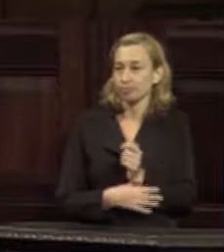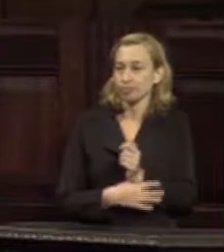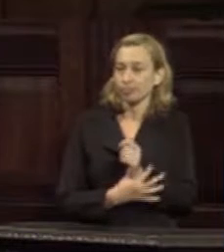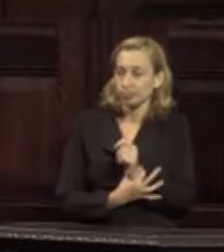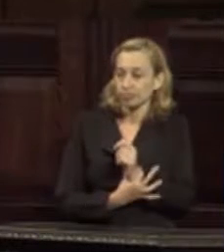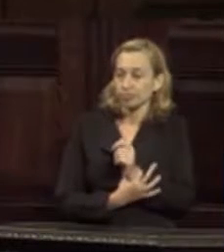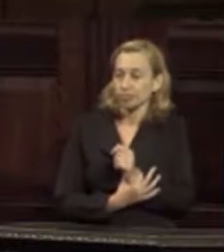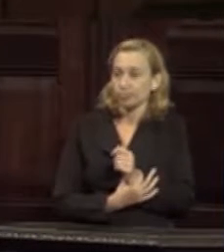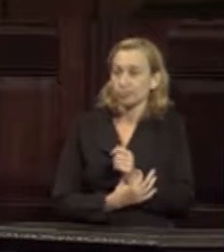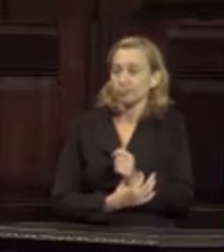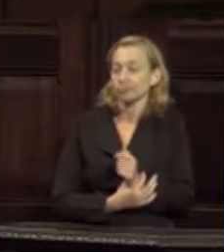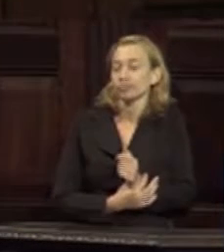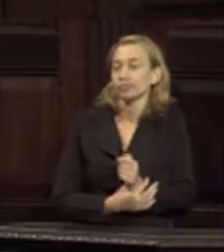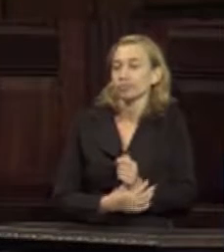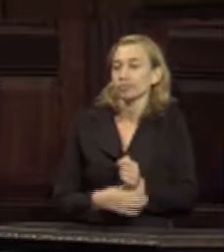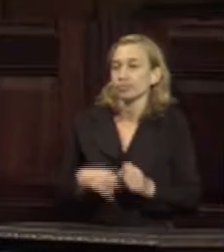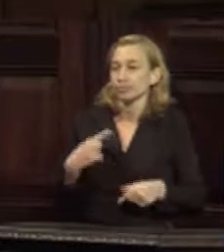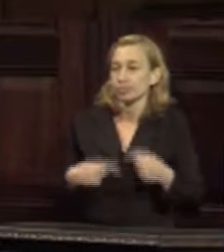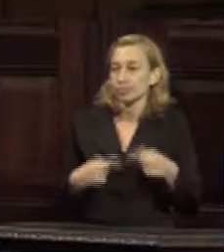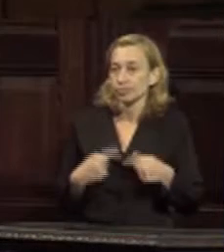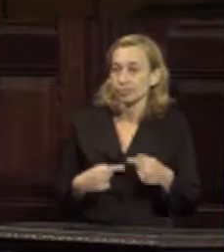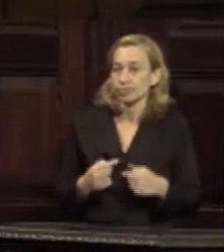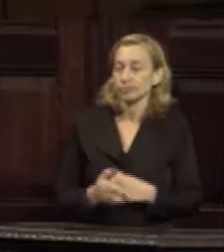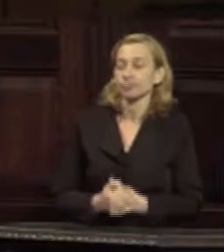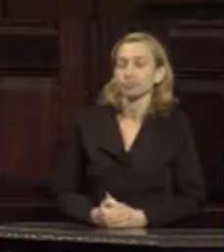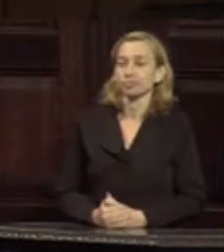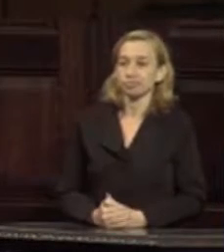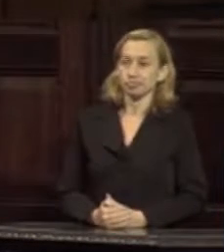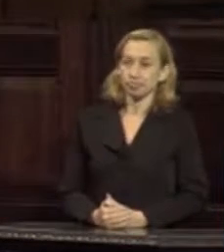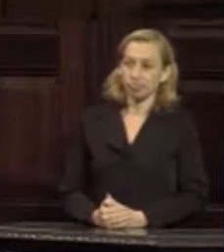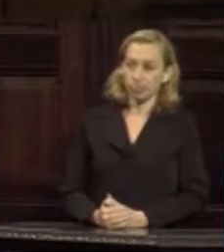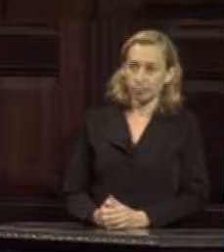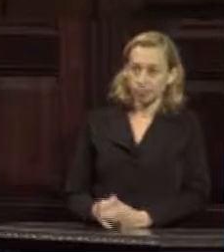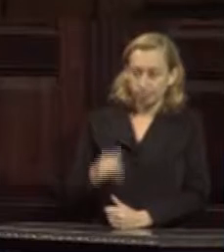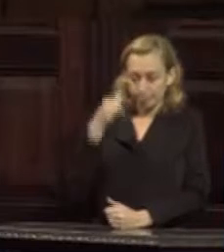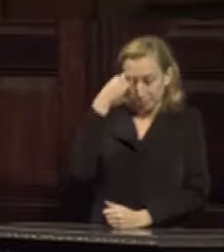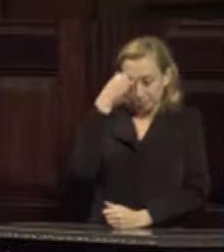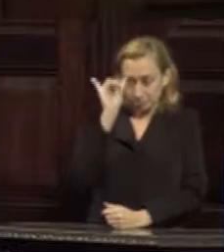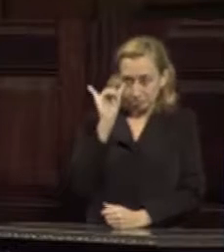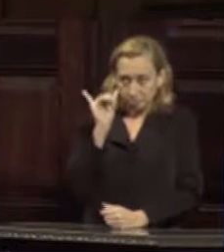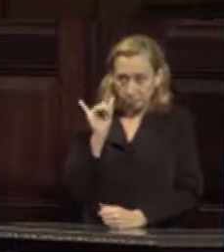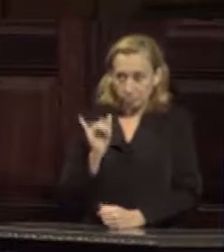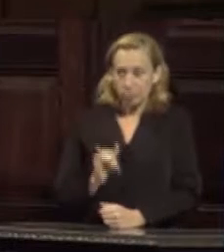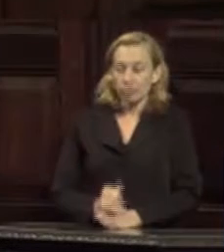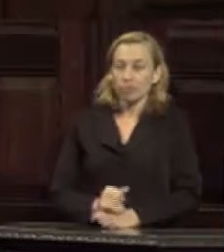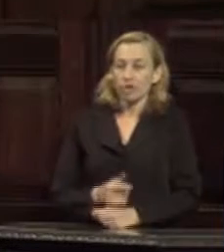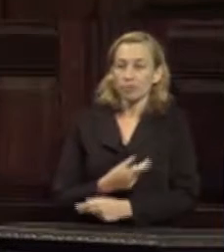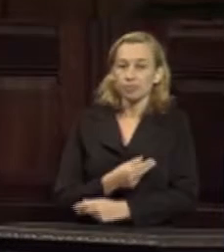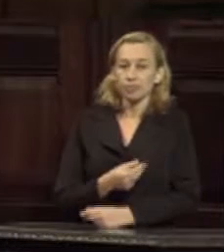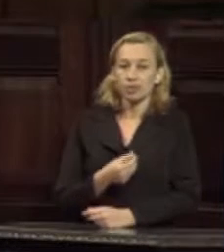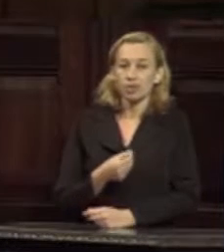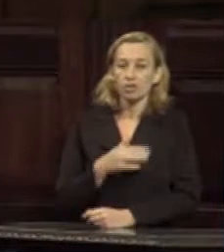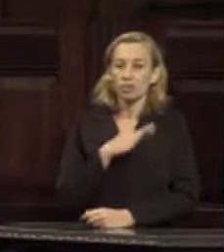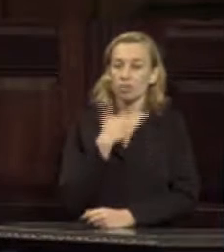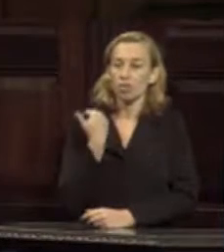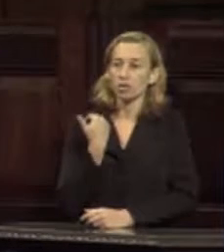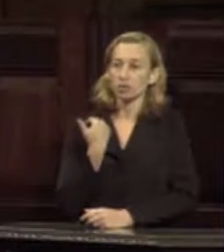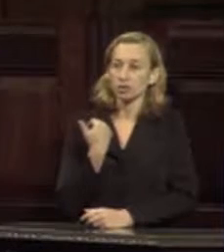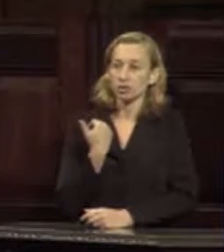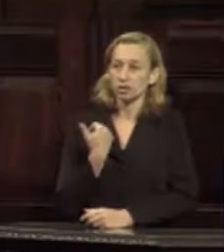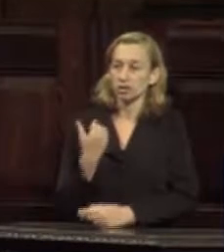precisaria ter para evitar exatamente essa quantidade de mortes que estão